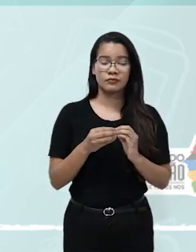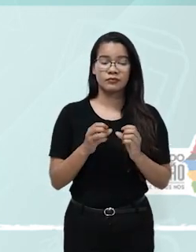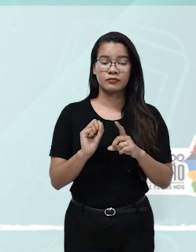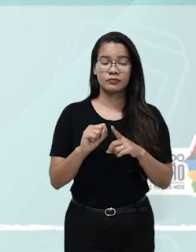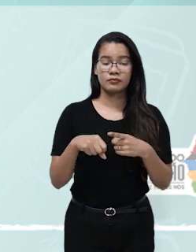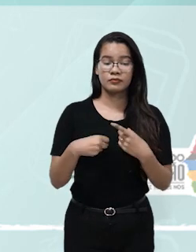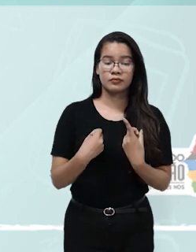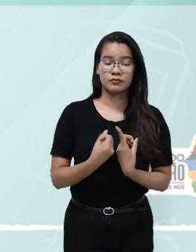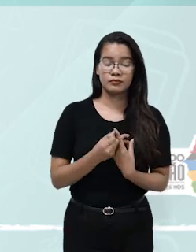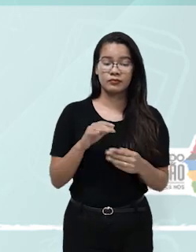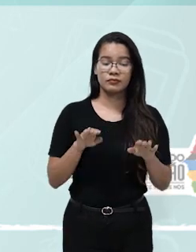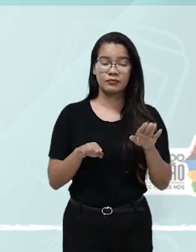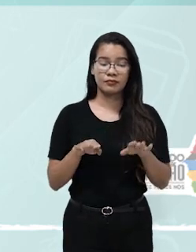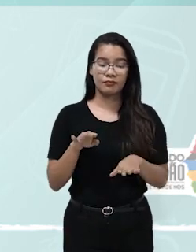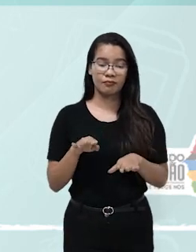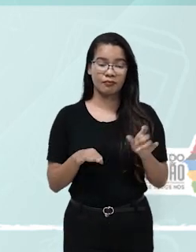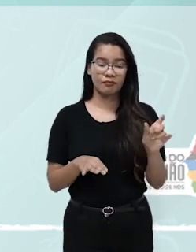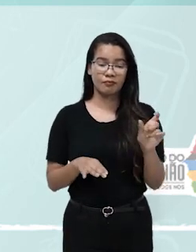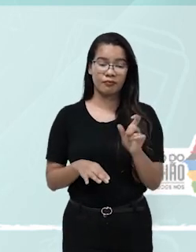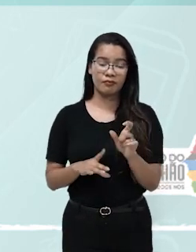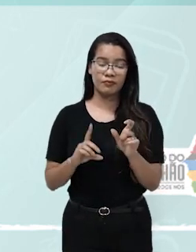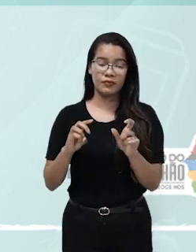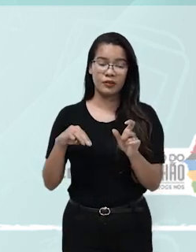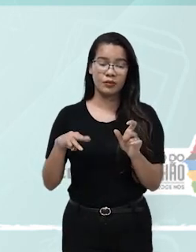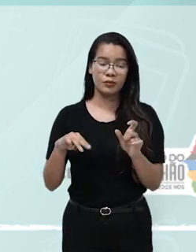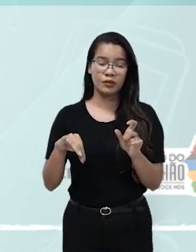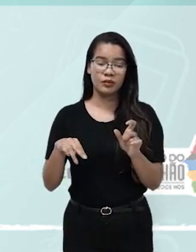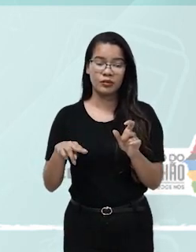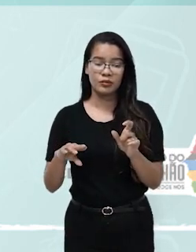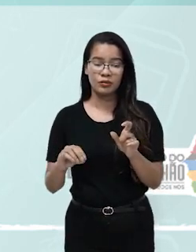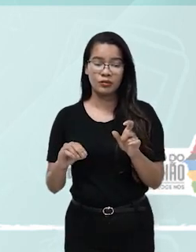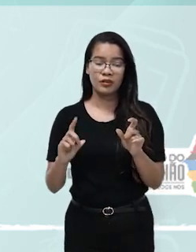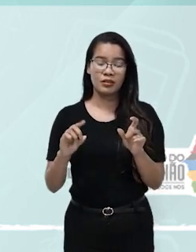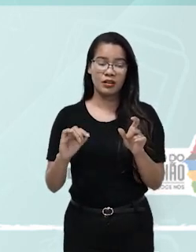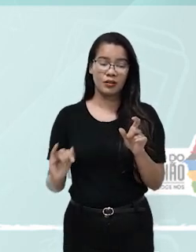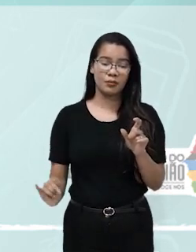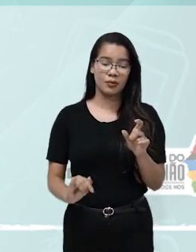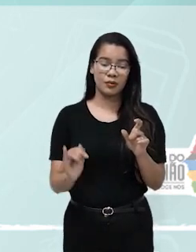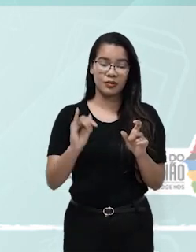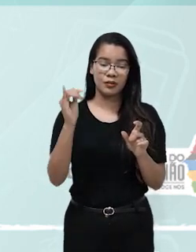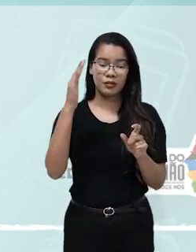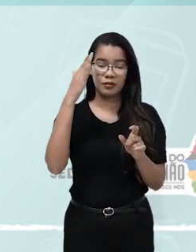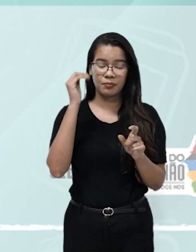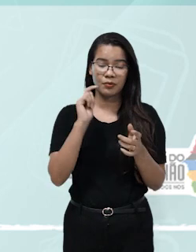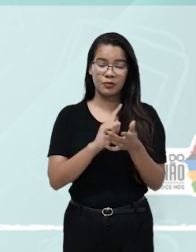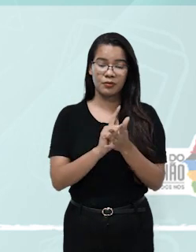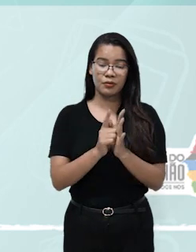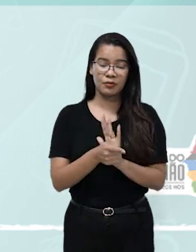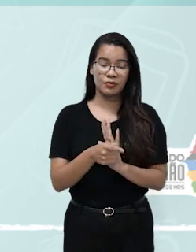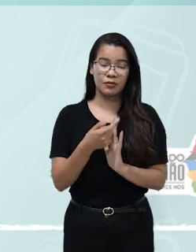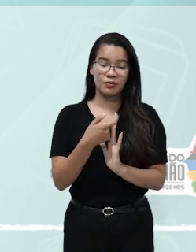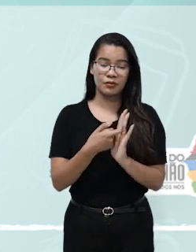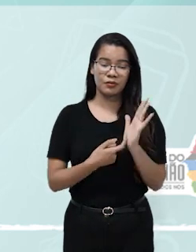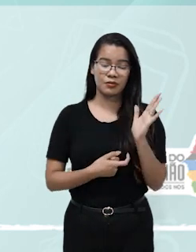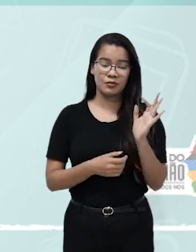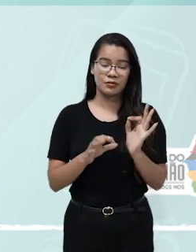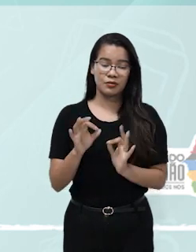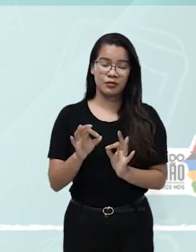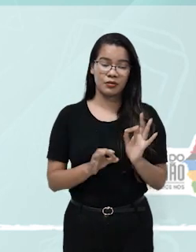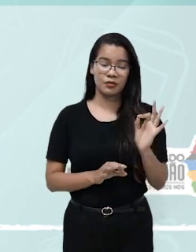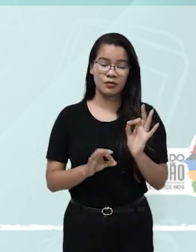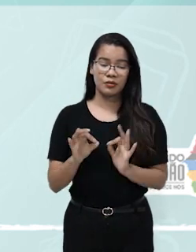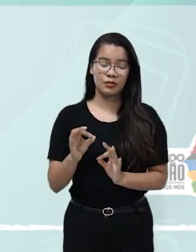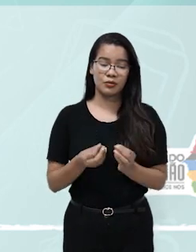depende, em parte, desse domínio. Desse modo, é importante saber como os gêneros de texto se organizam, bem como quais são